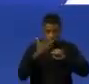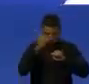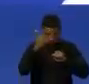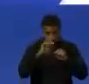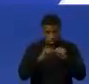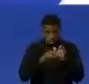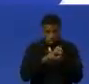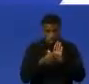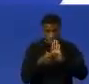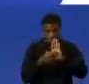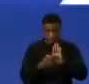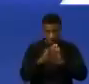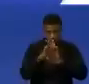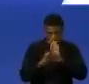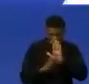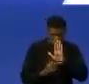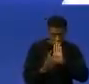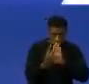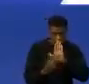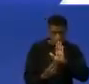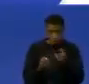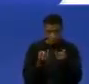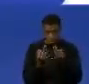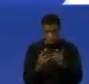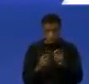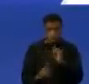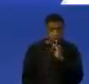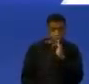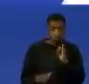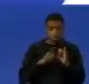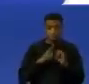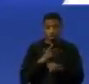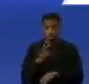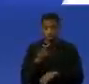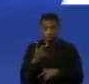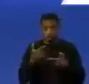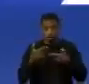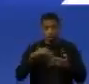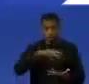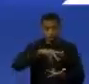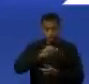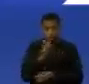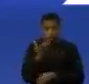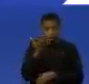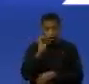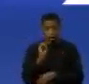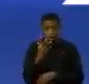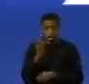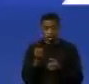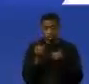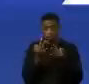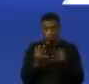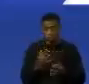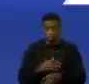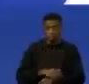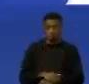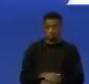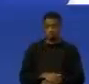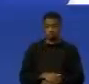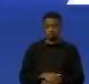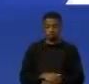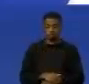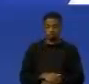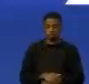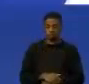ele te apresenta um texto que fala aqui sobre a Segunda Guerra Mundial, mas ele só aplica esse contexto aqui,